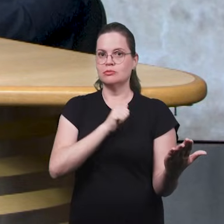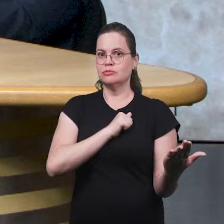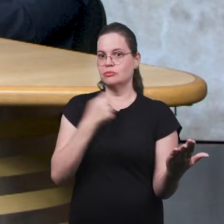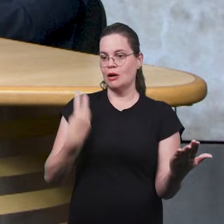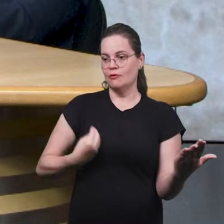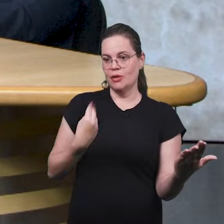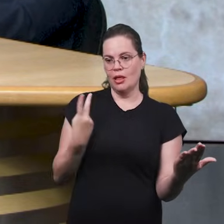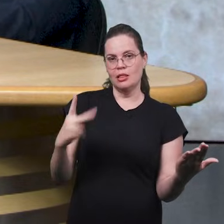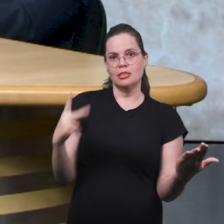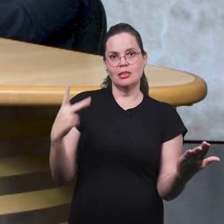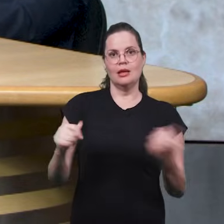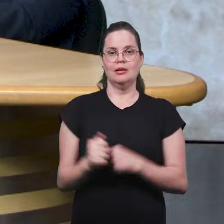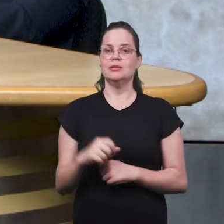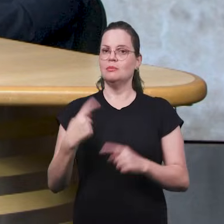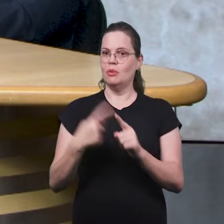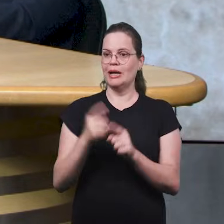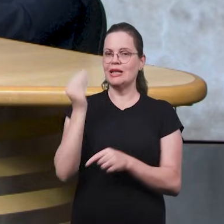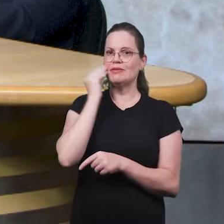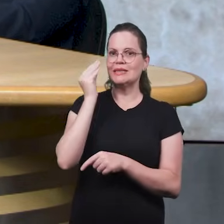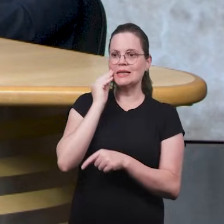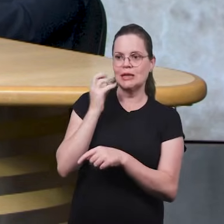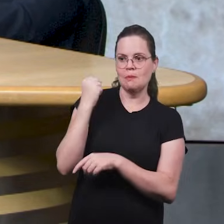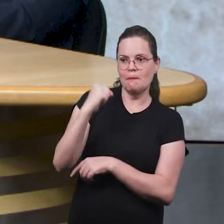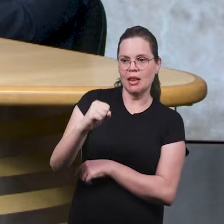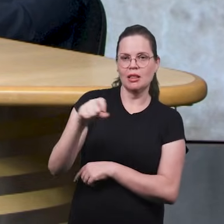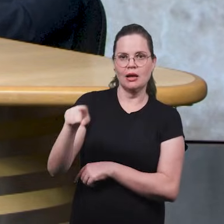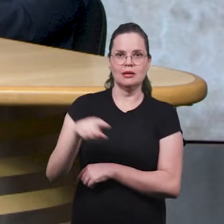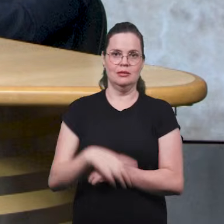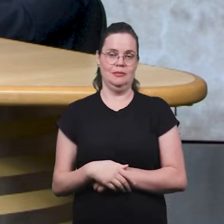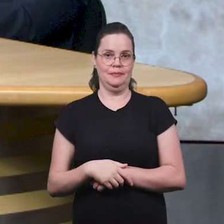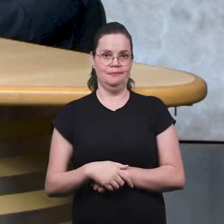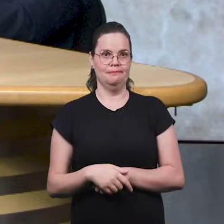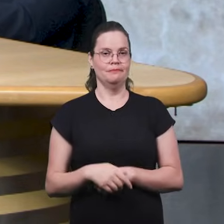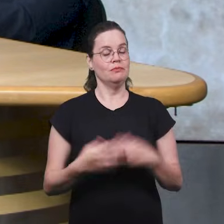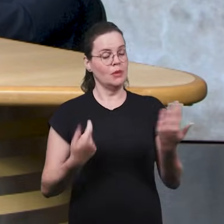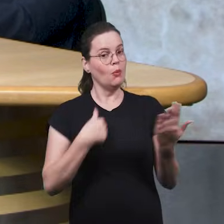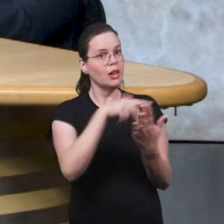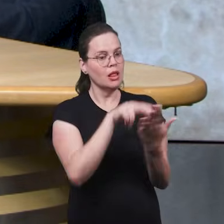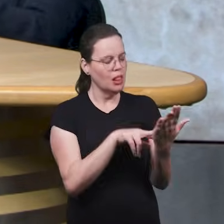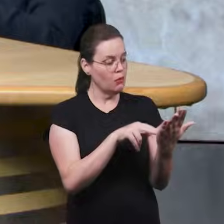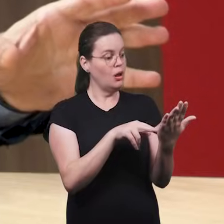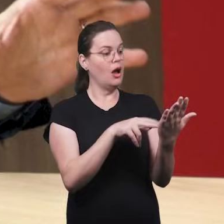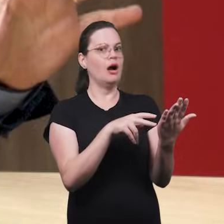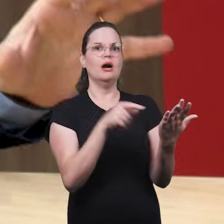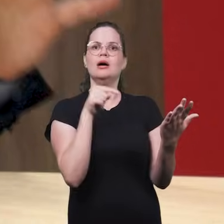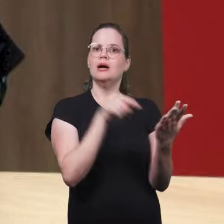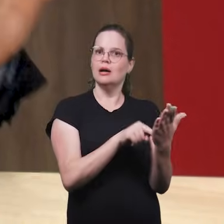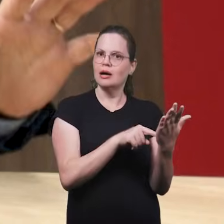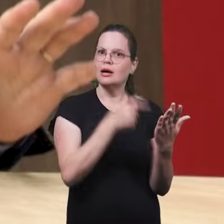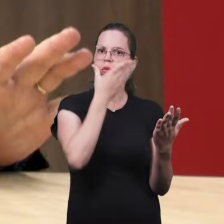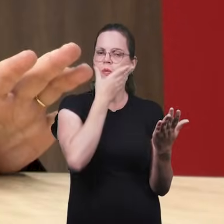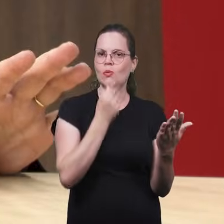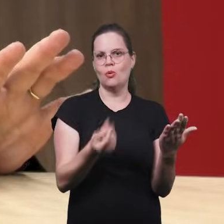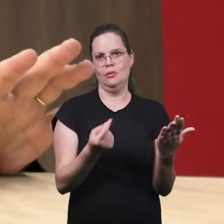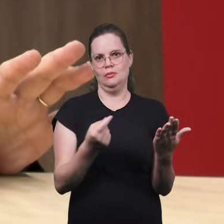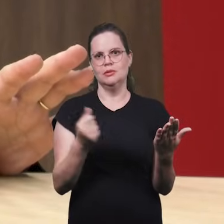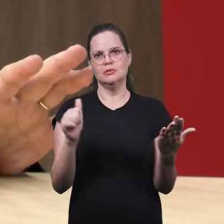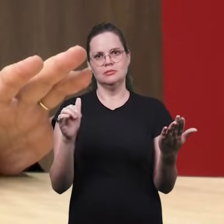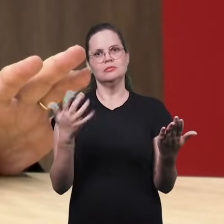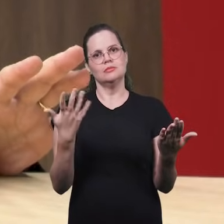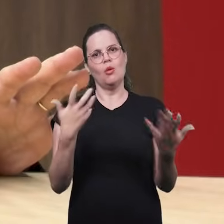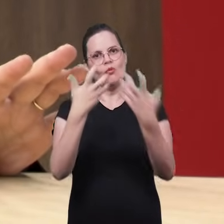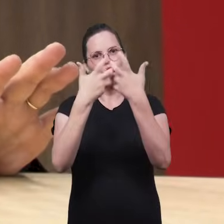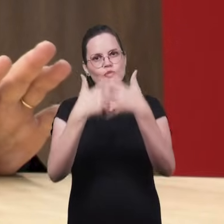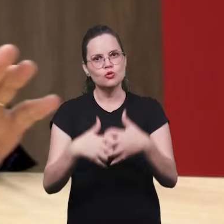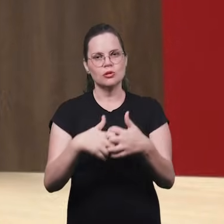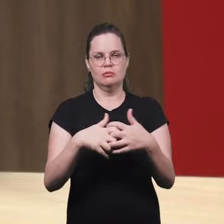uma trama que um atentado estava sendo construído contra ele. Tá? A lógica é mais ou menos a